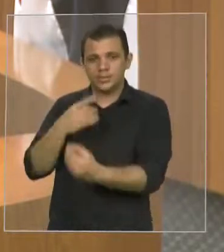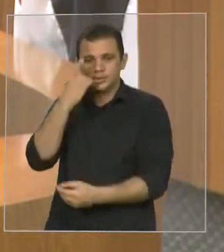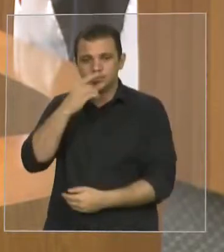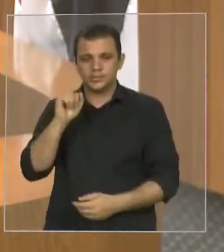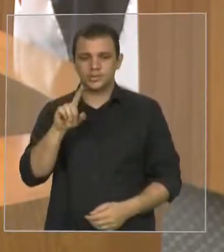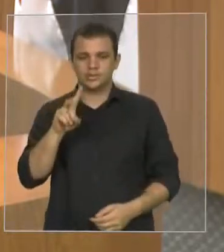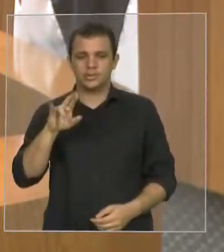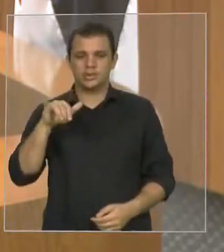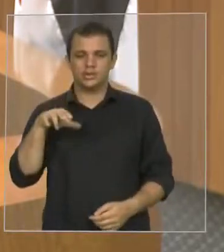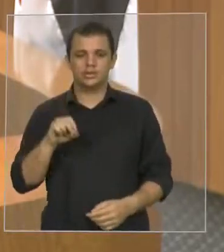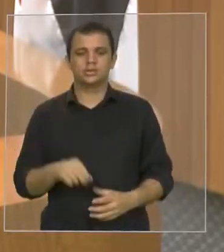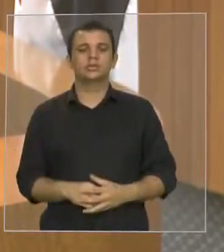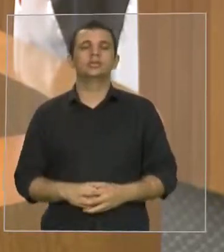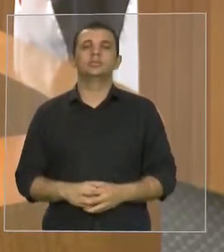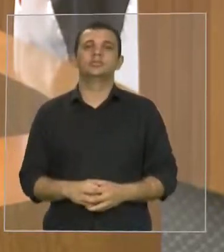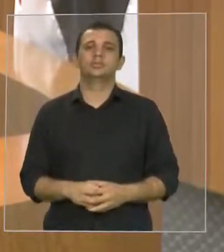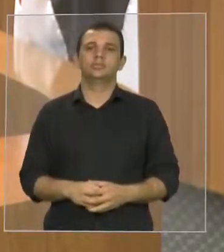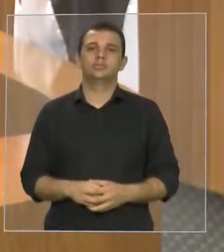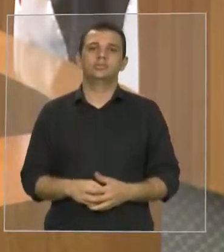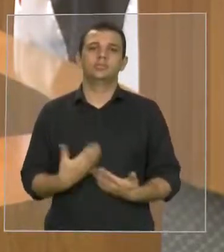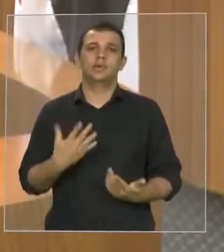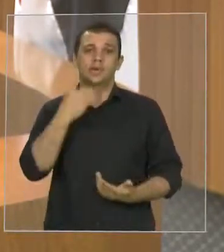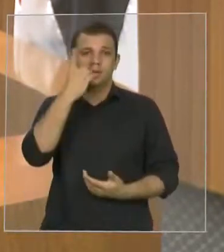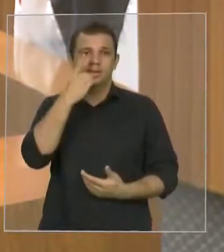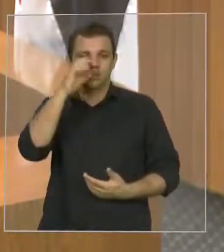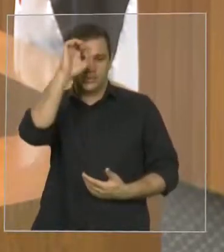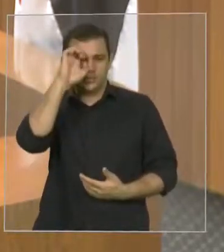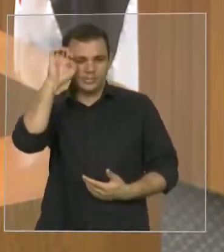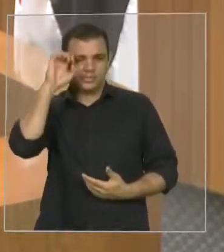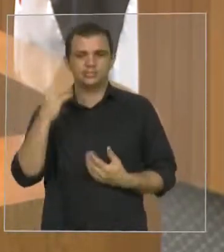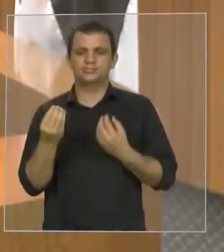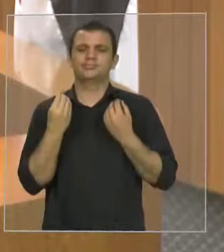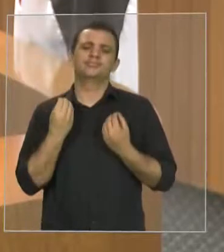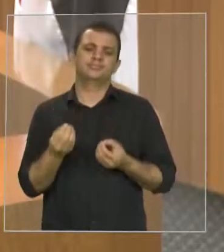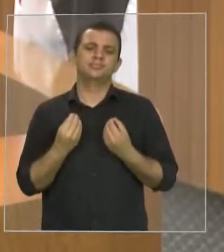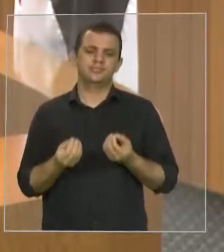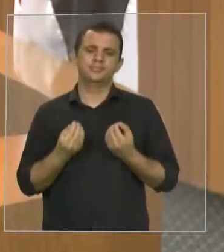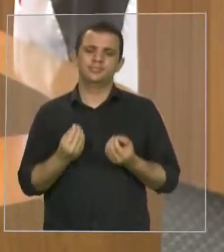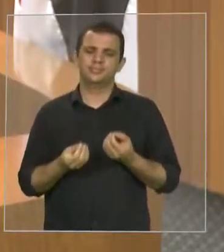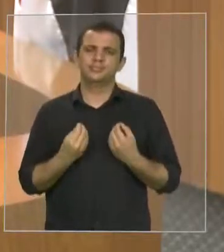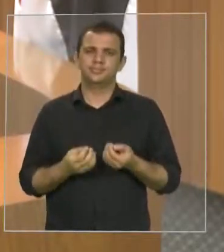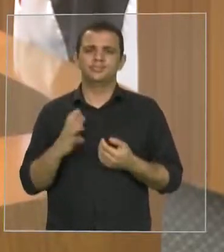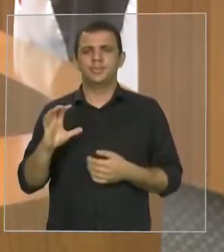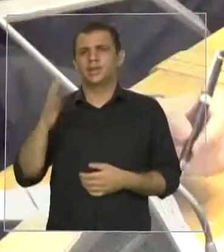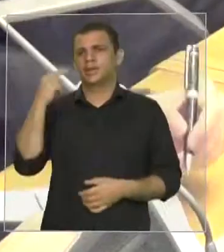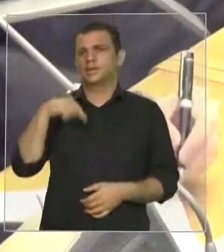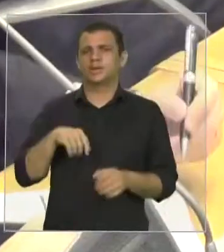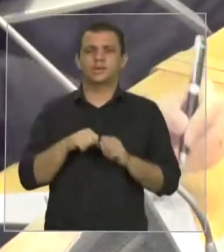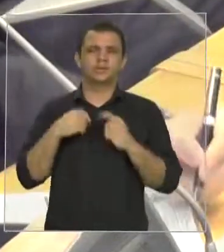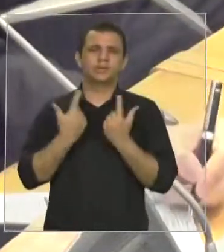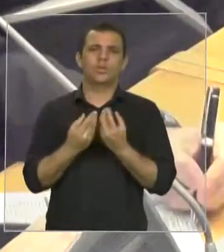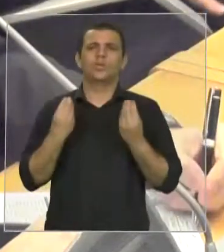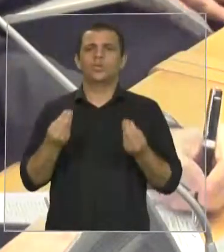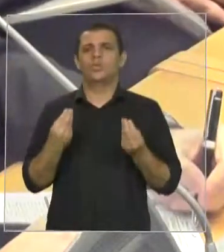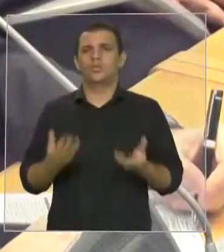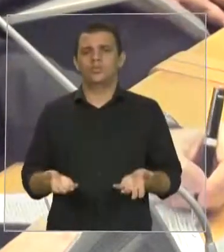Deputado Eduardo Braide, é um absurdo o que está acontecendo aqui na Assembleia Legislativa. Como que nós